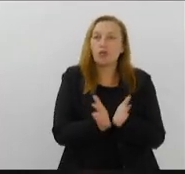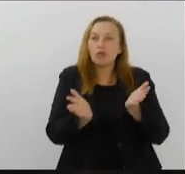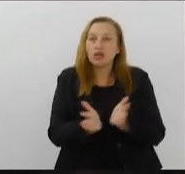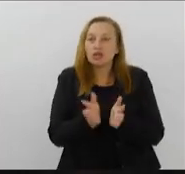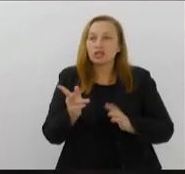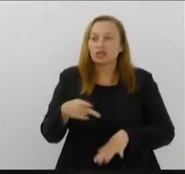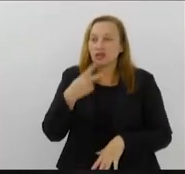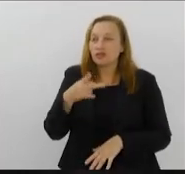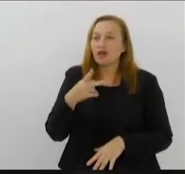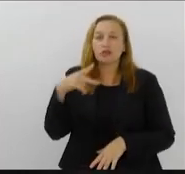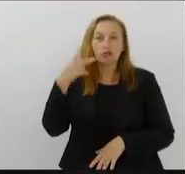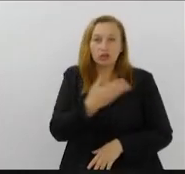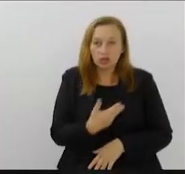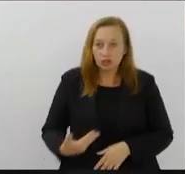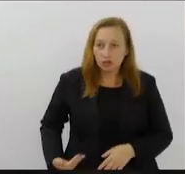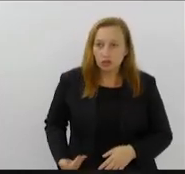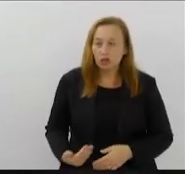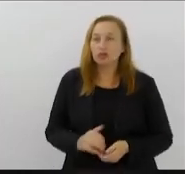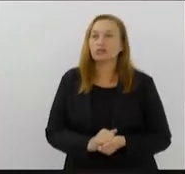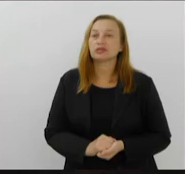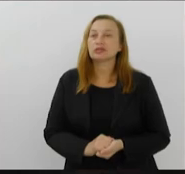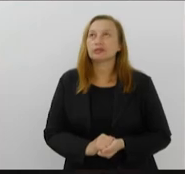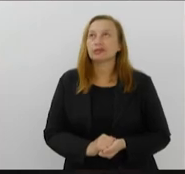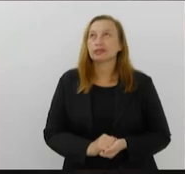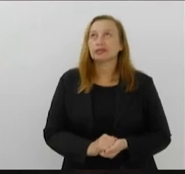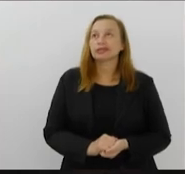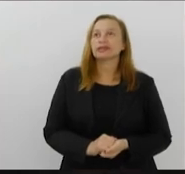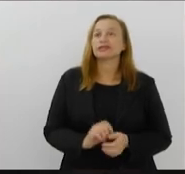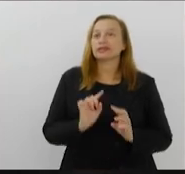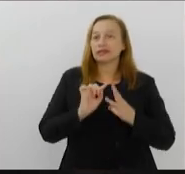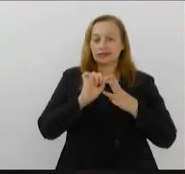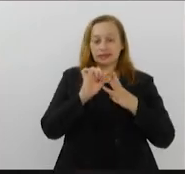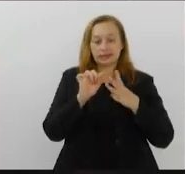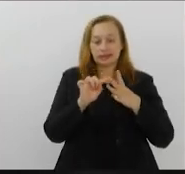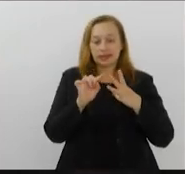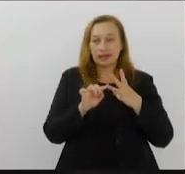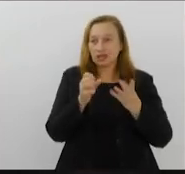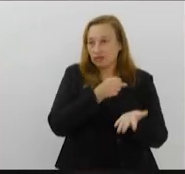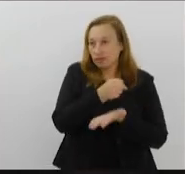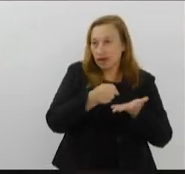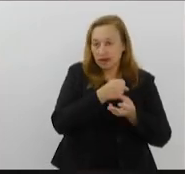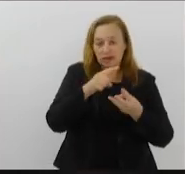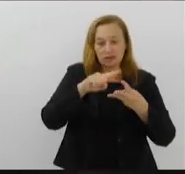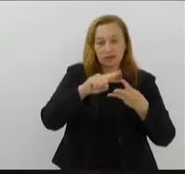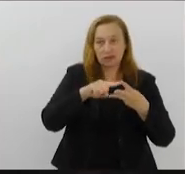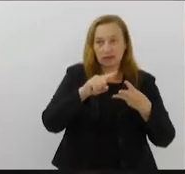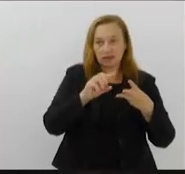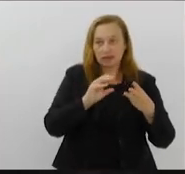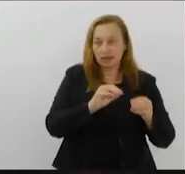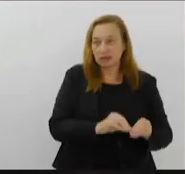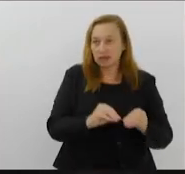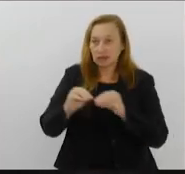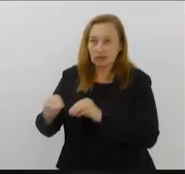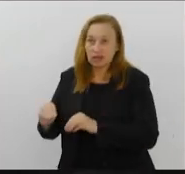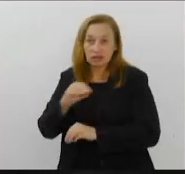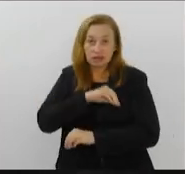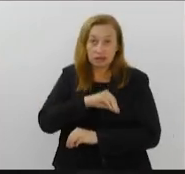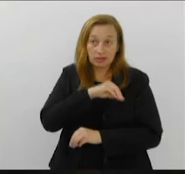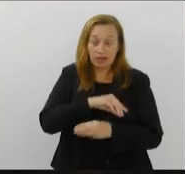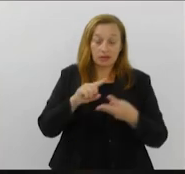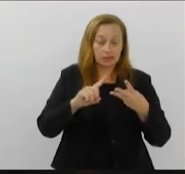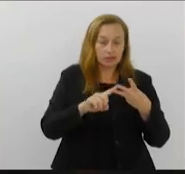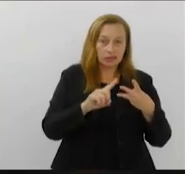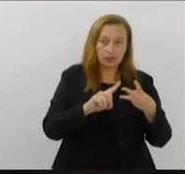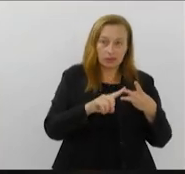gente fala de políticas públicas, a gente tem, em tese, três eixos. Né, tem a transferência de renda condicionada, os